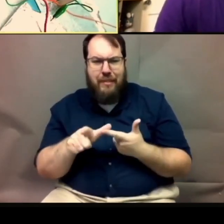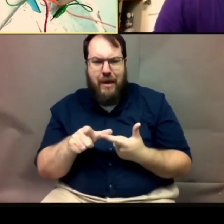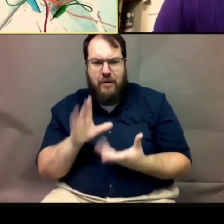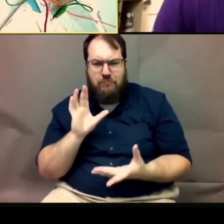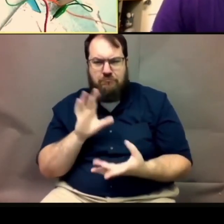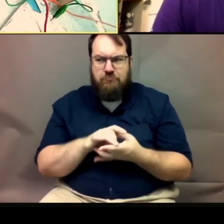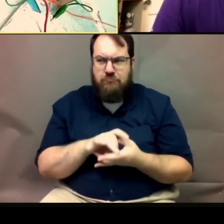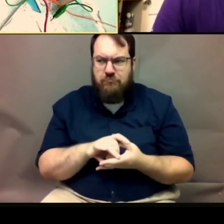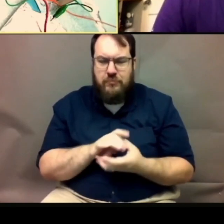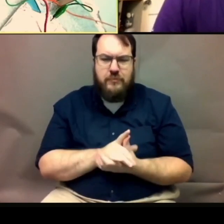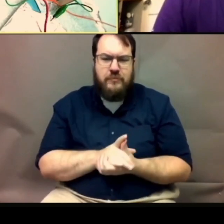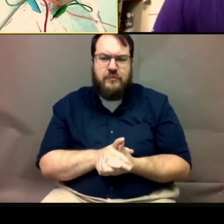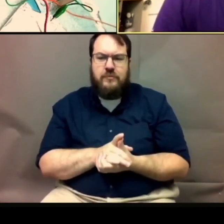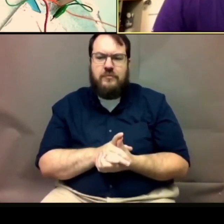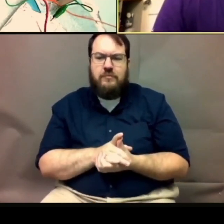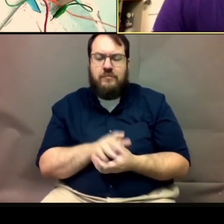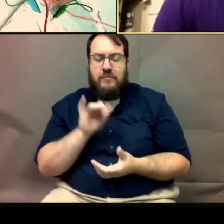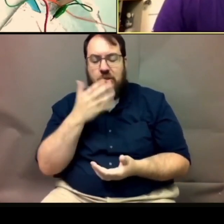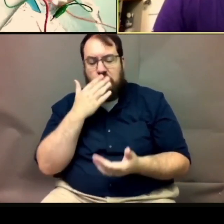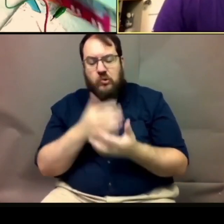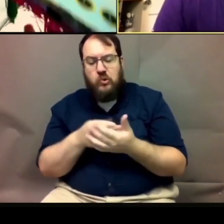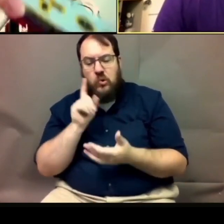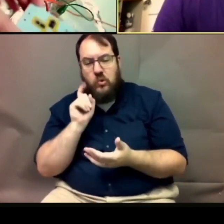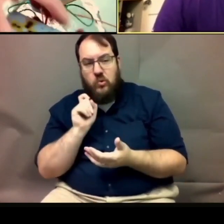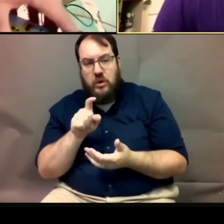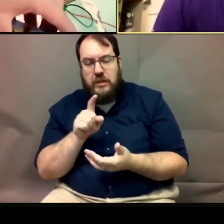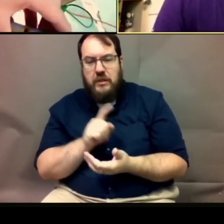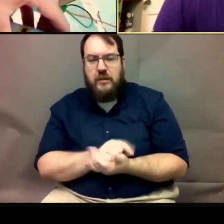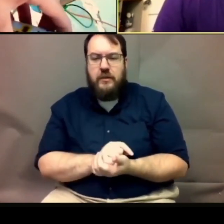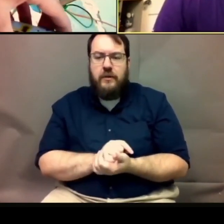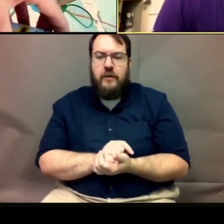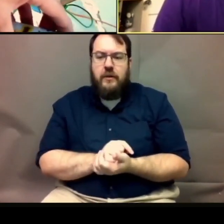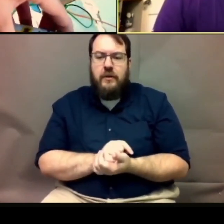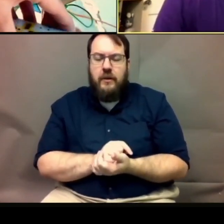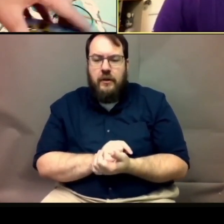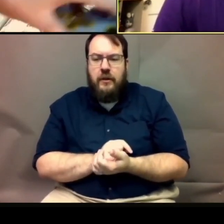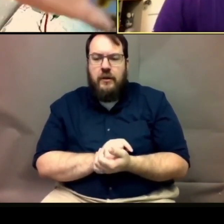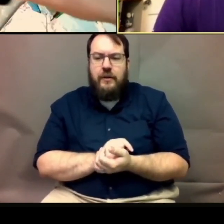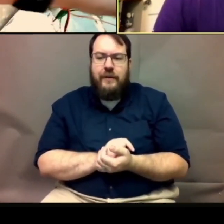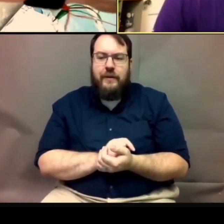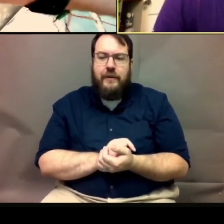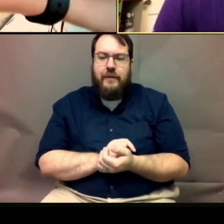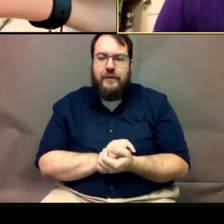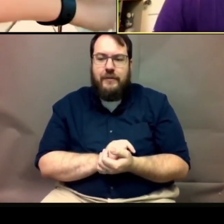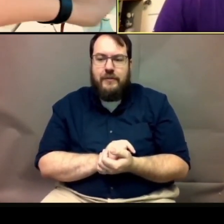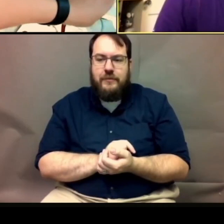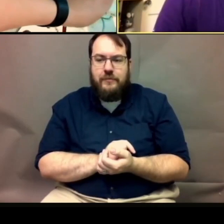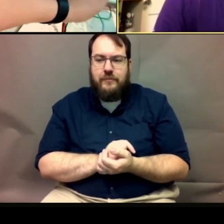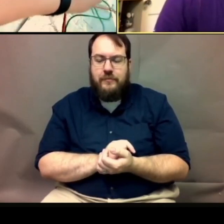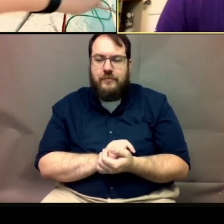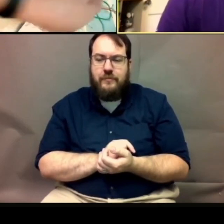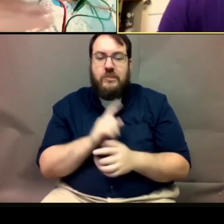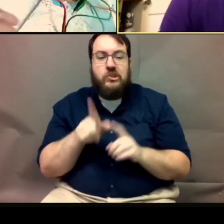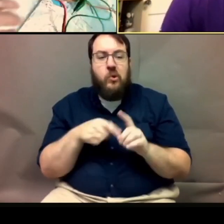WASD WASD E por que que é assim? É uma boa pergunta.